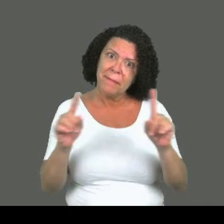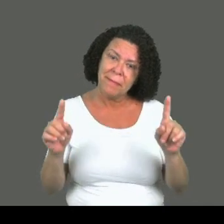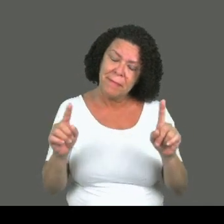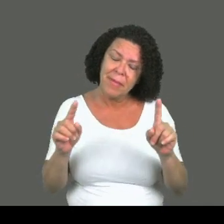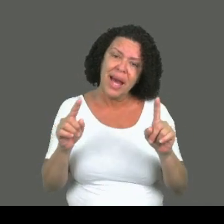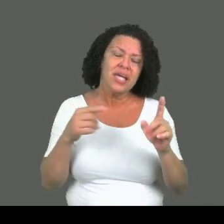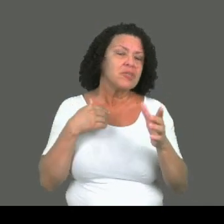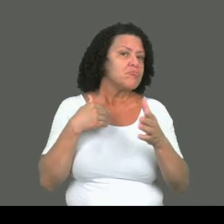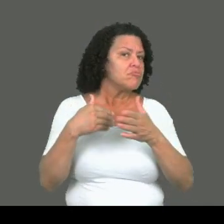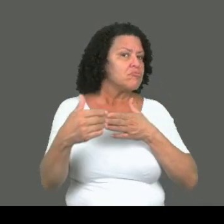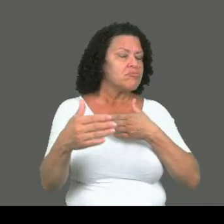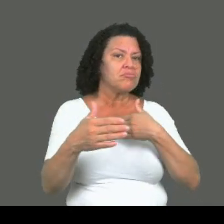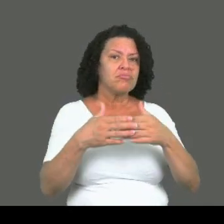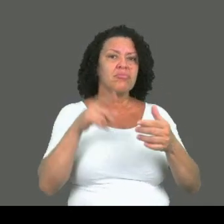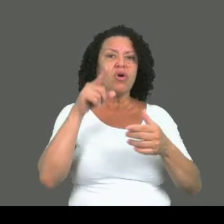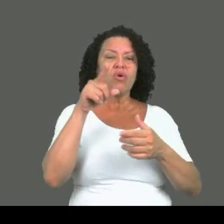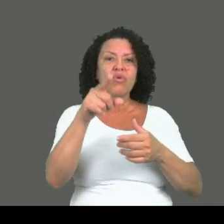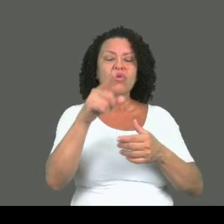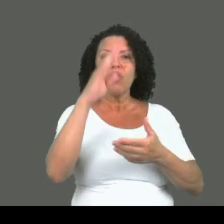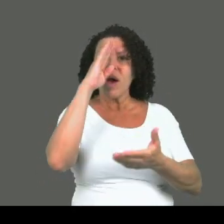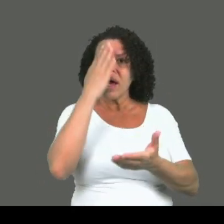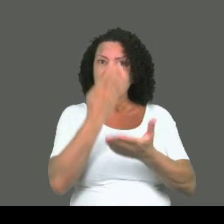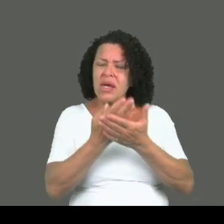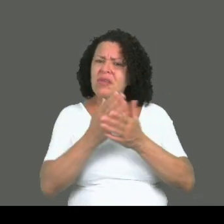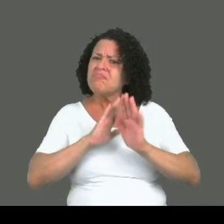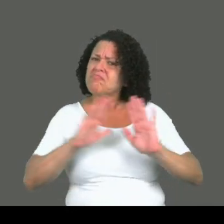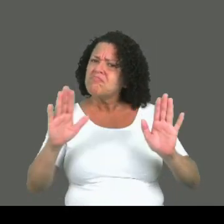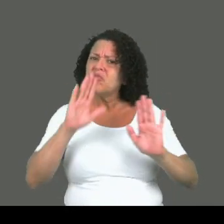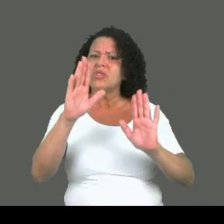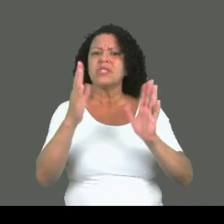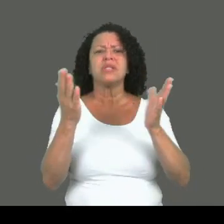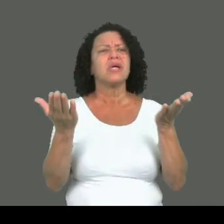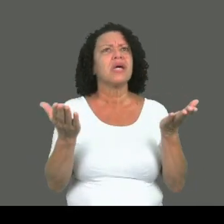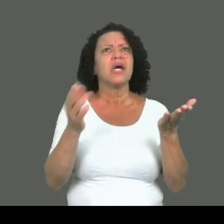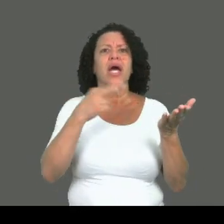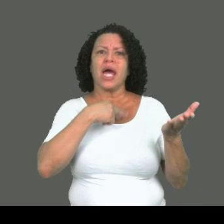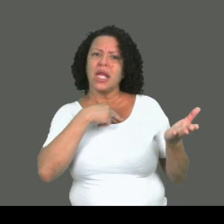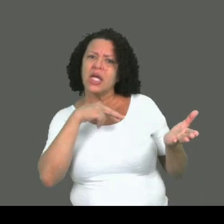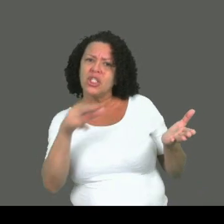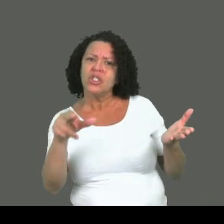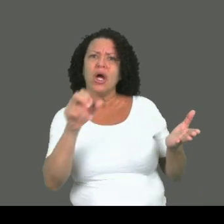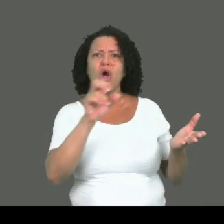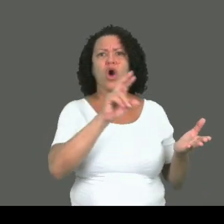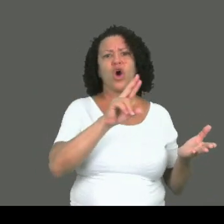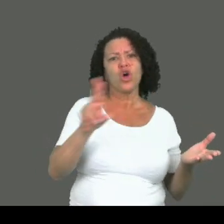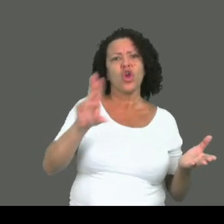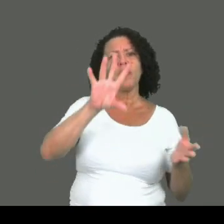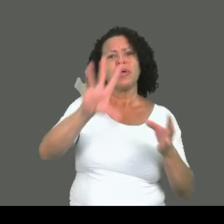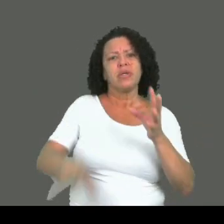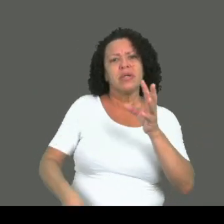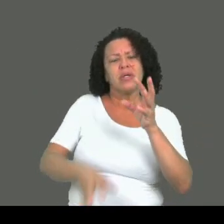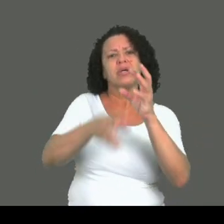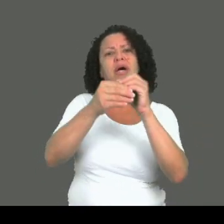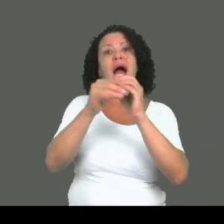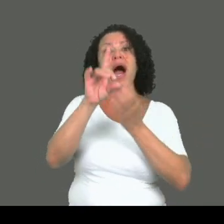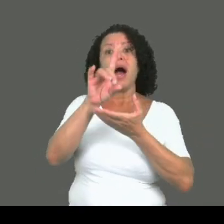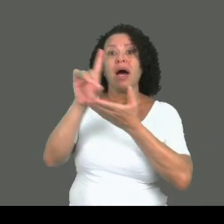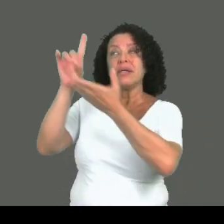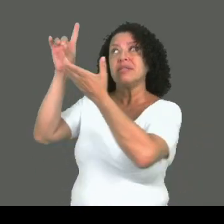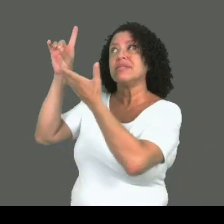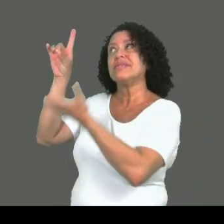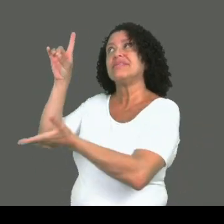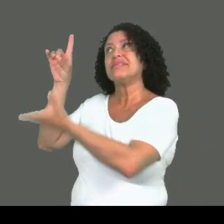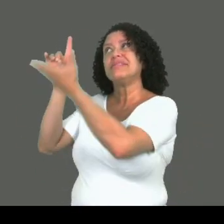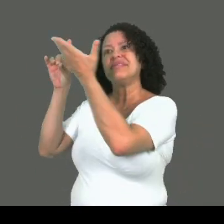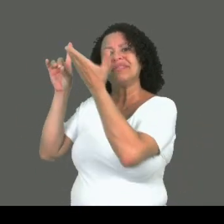qual seja a sua crença e qual seja o nome que você queira atribuir a Deus, ao